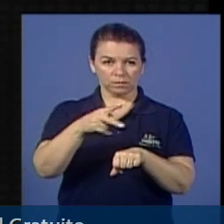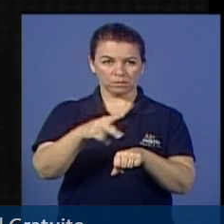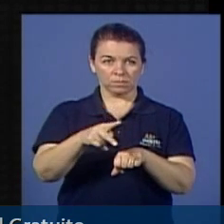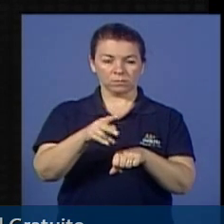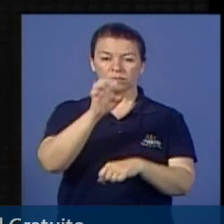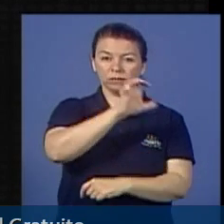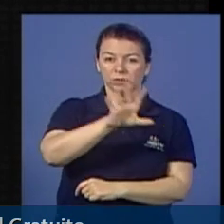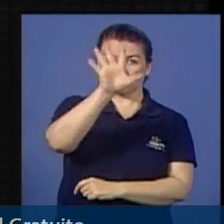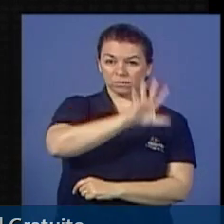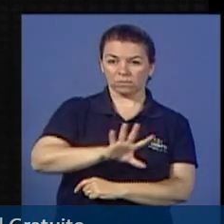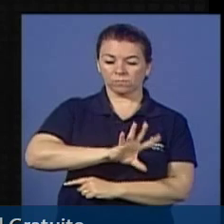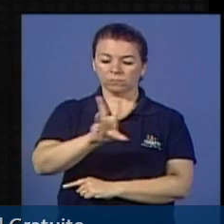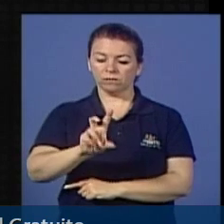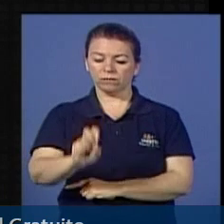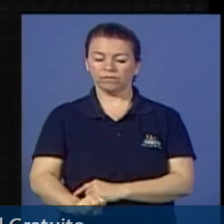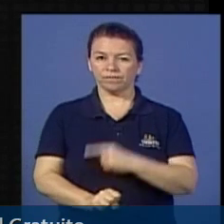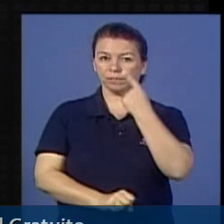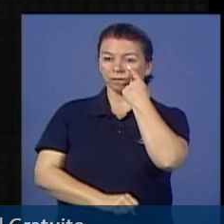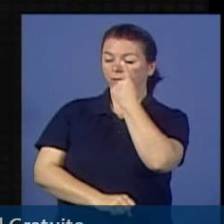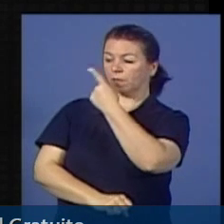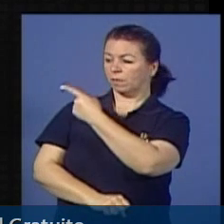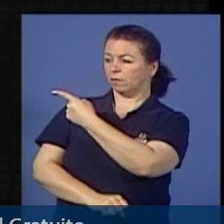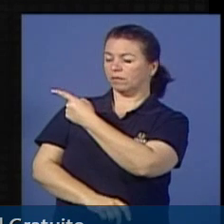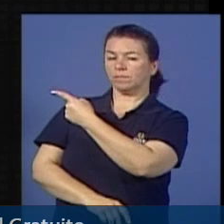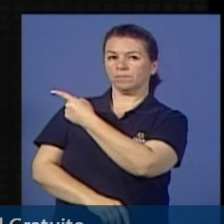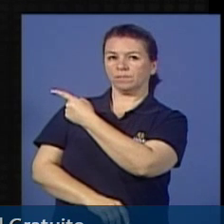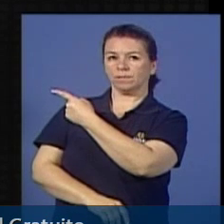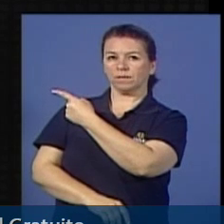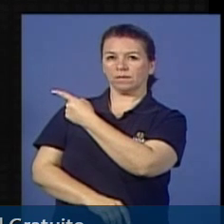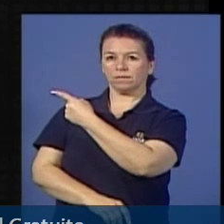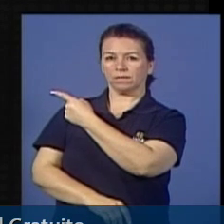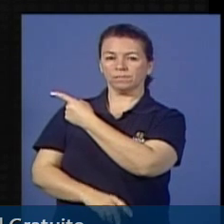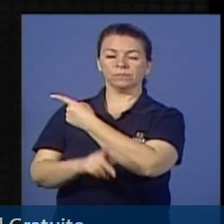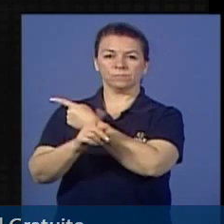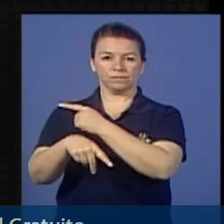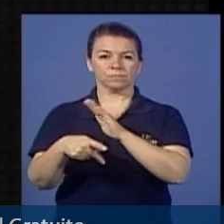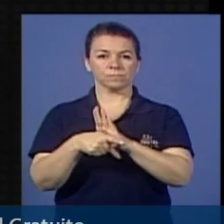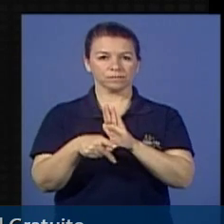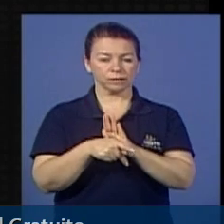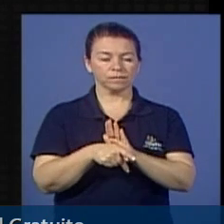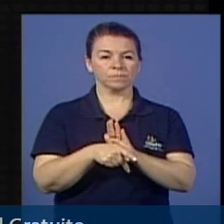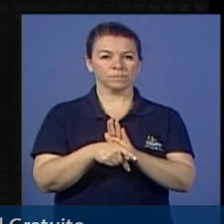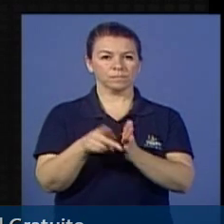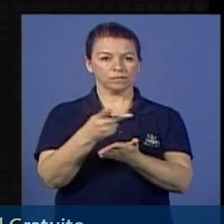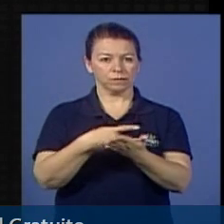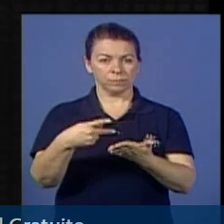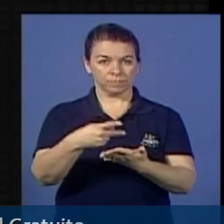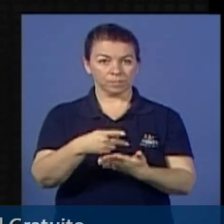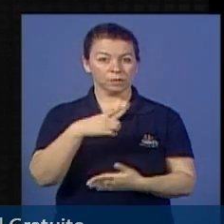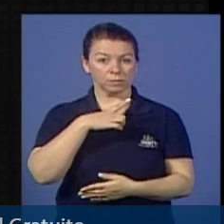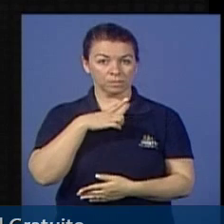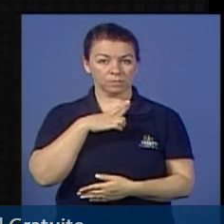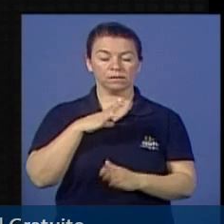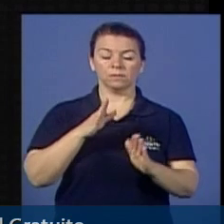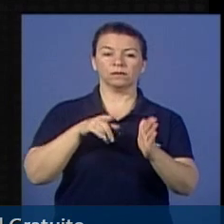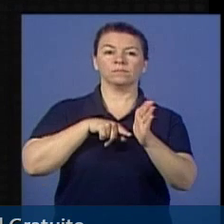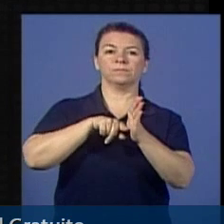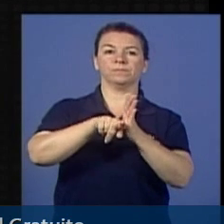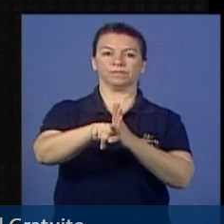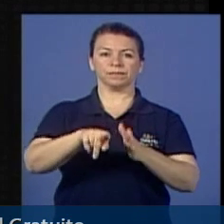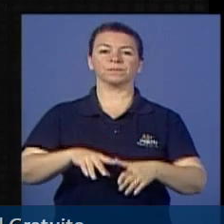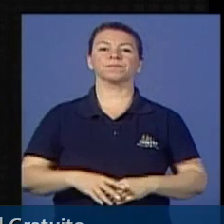Europa aqui embaixo. E a África do outro lado. Europa e África. Beleza? É a imagem que nós temos. Bom, vamos para a questão.